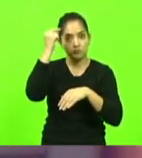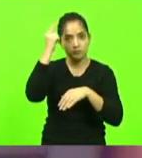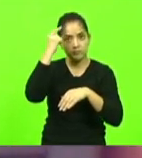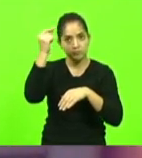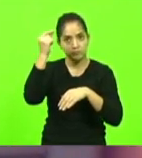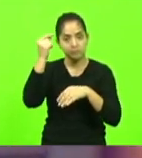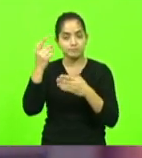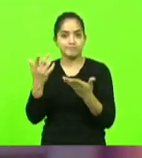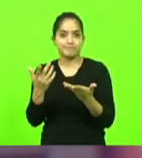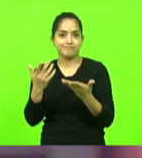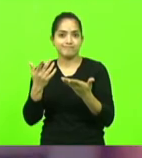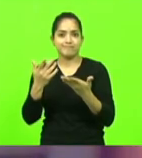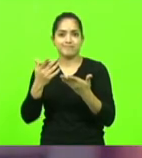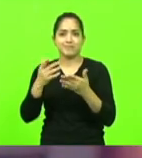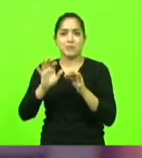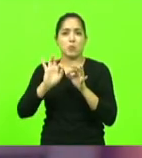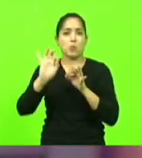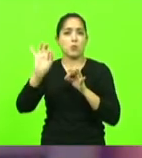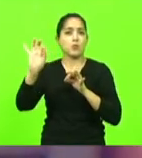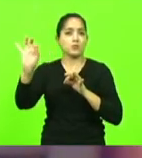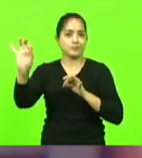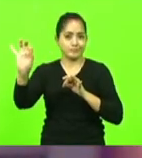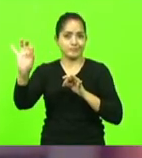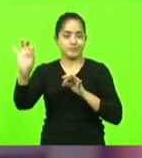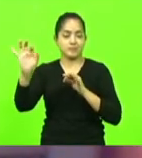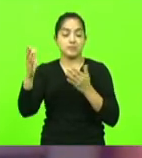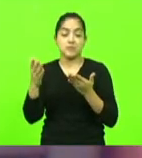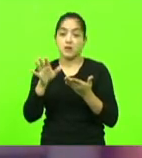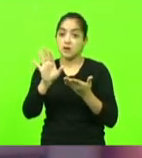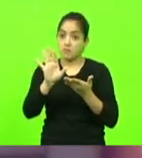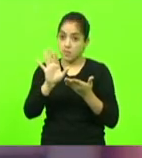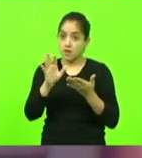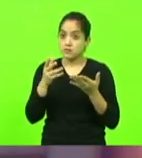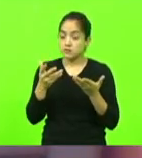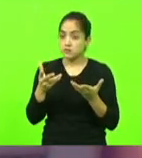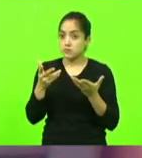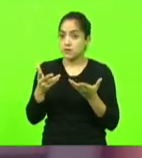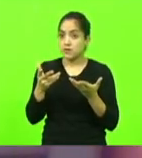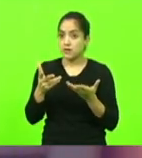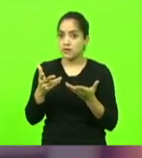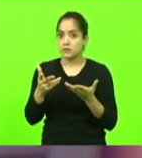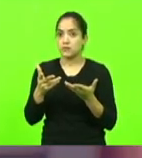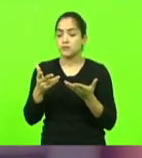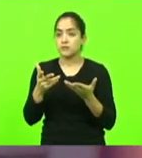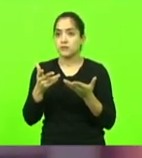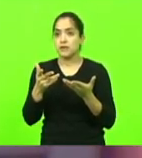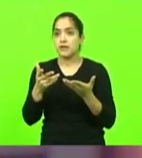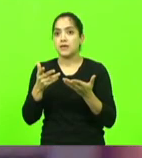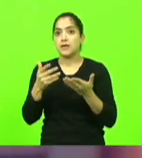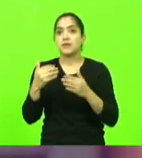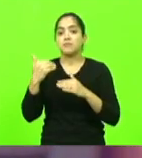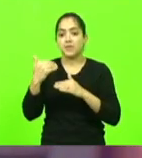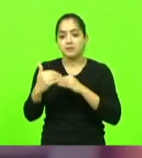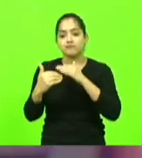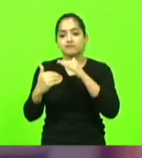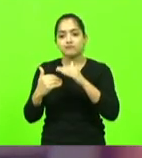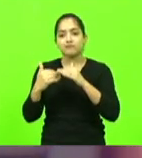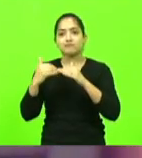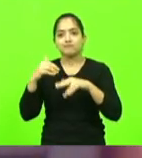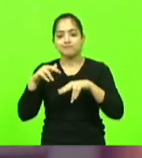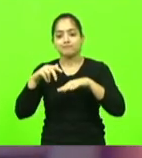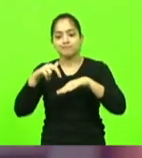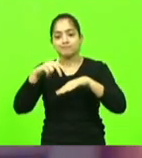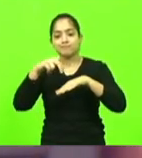estamos distantes ainda, né? Mas eu quero dizer que uma escada, a gente vence